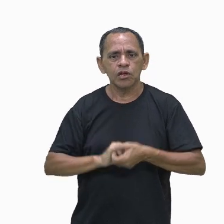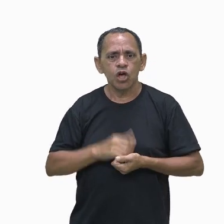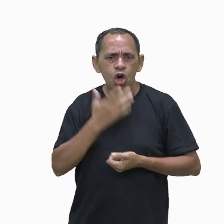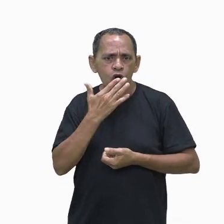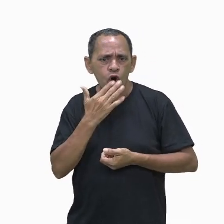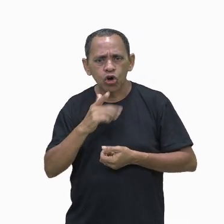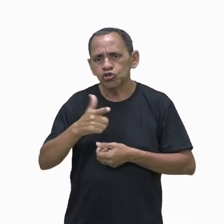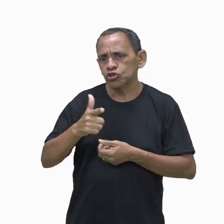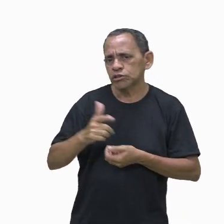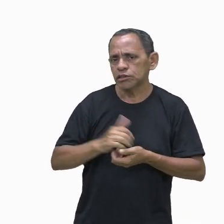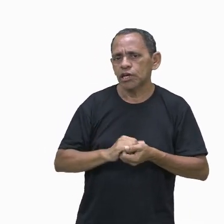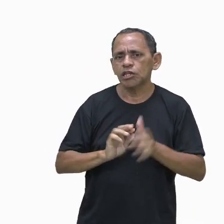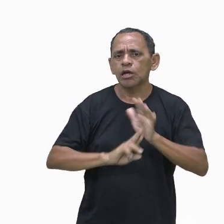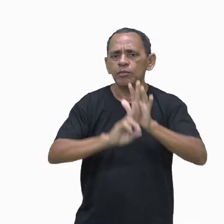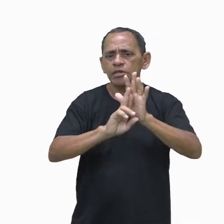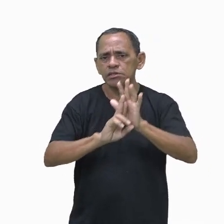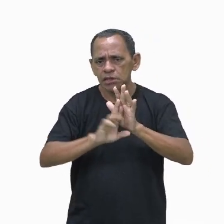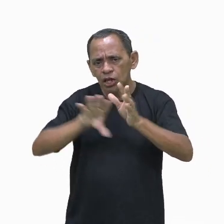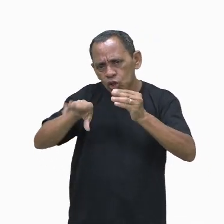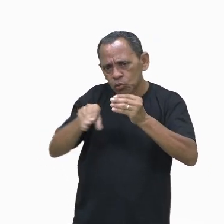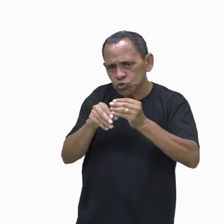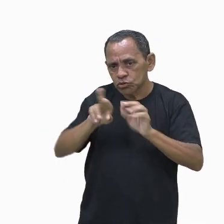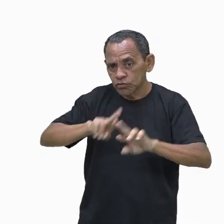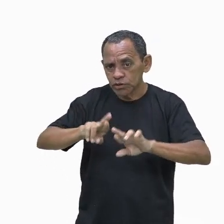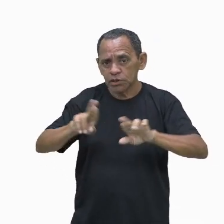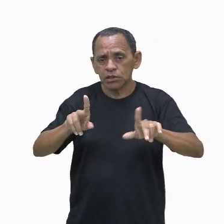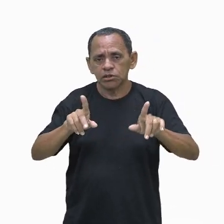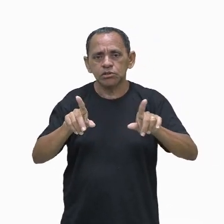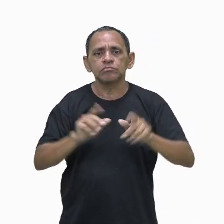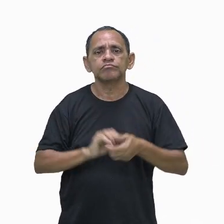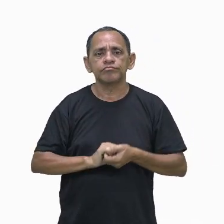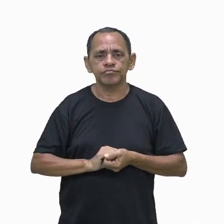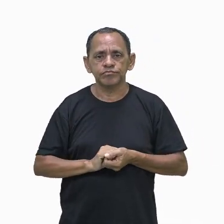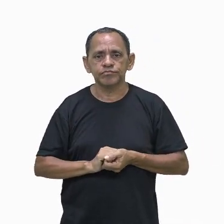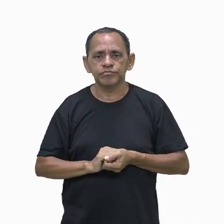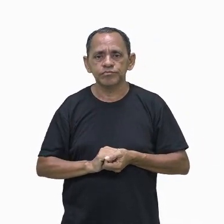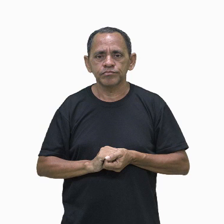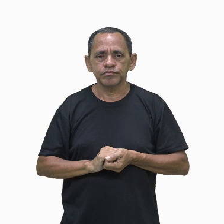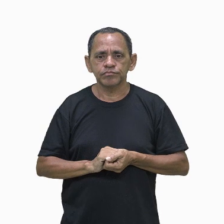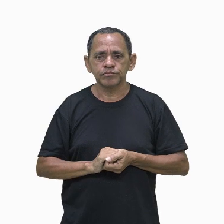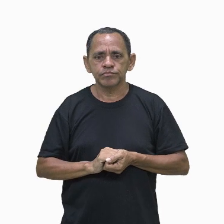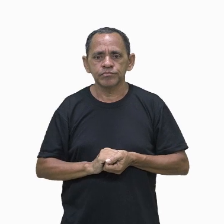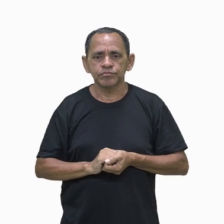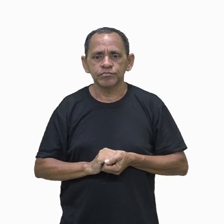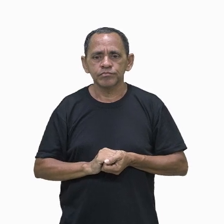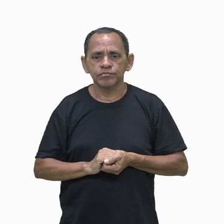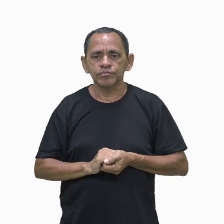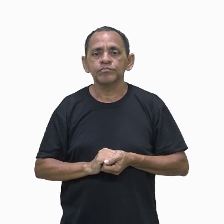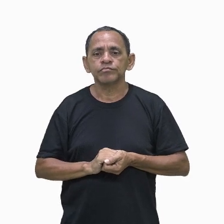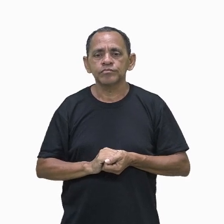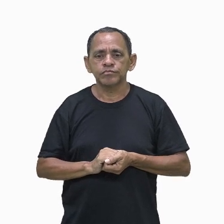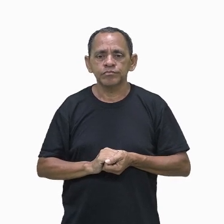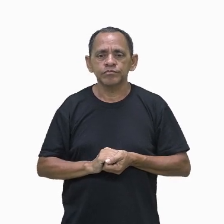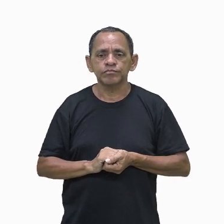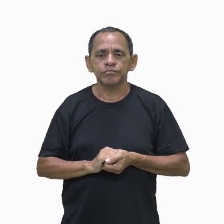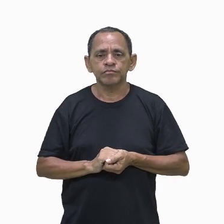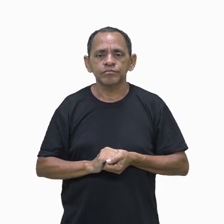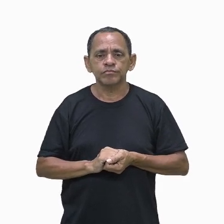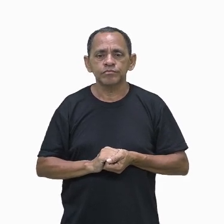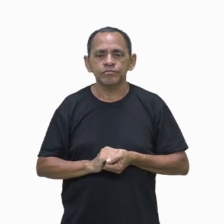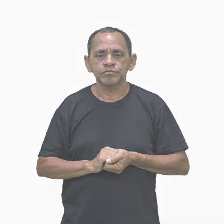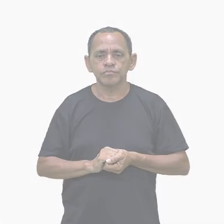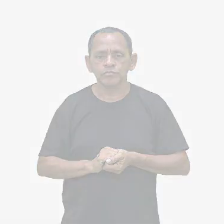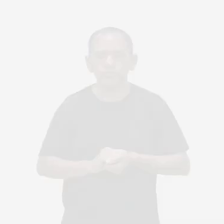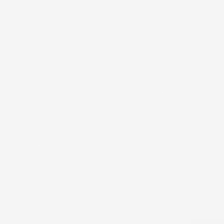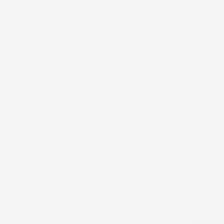representando aminoácidos de composição diferente, né? E toda vez que um aminoácido se liga a outro,